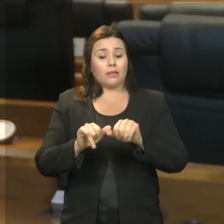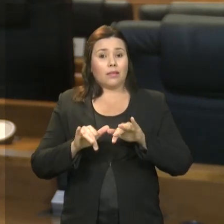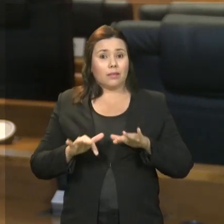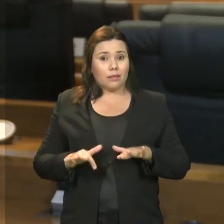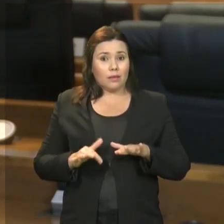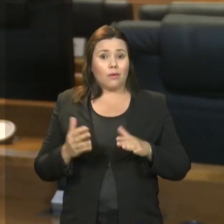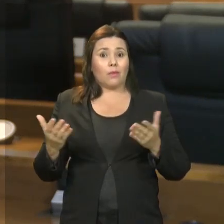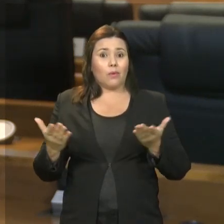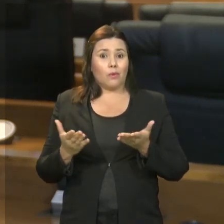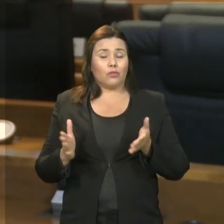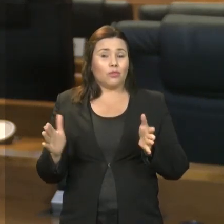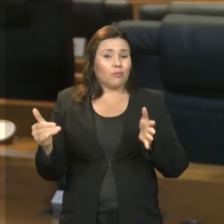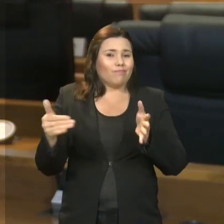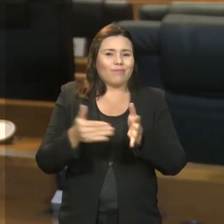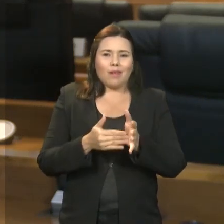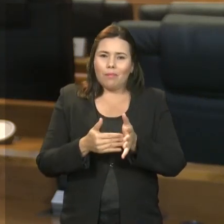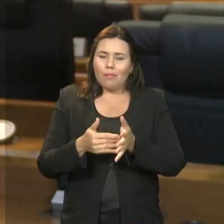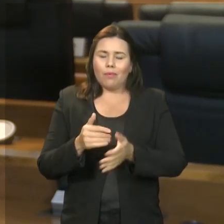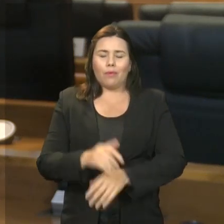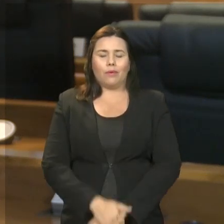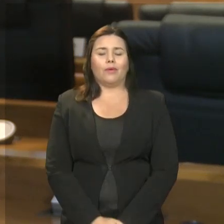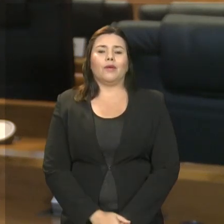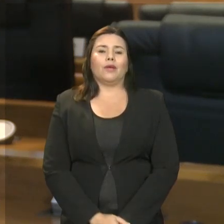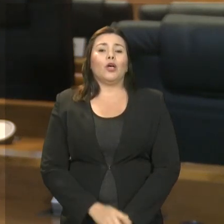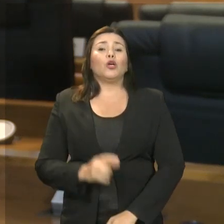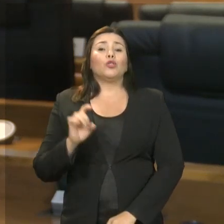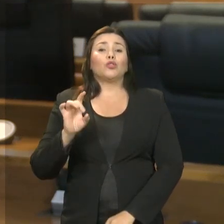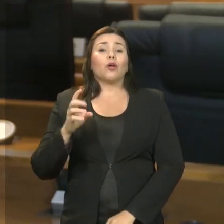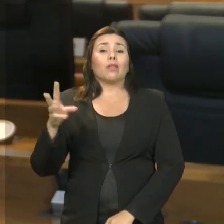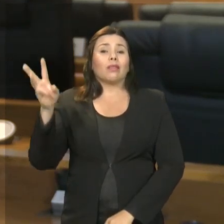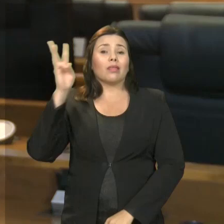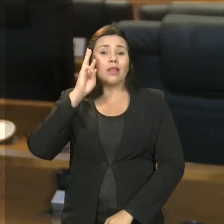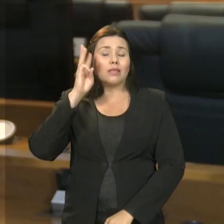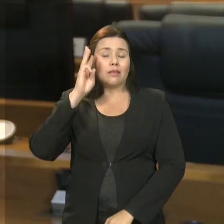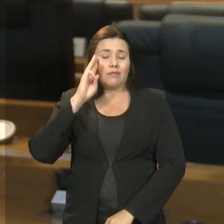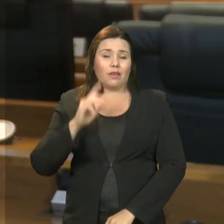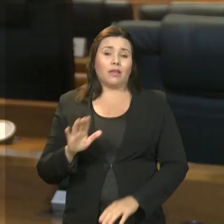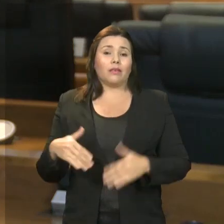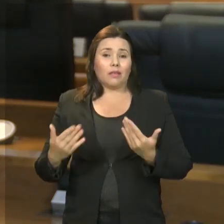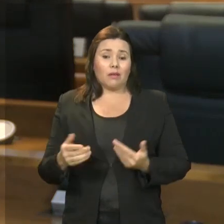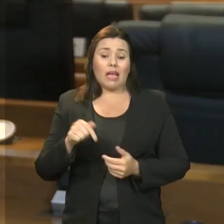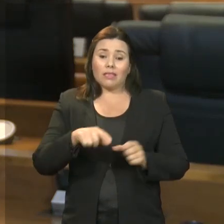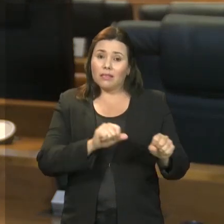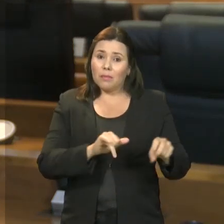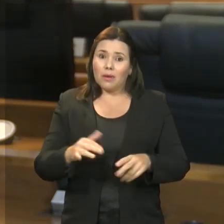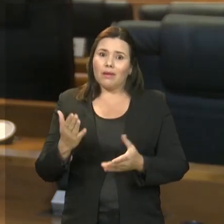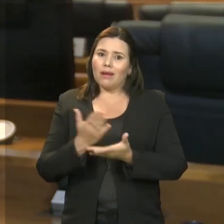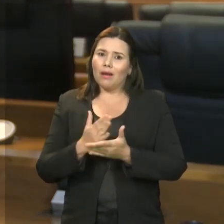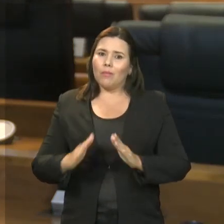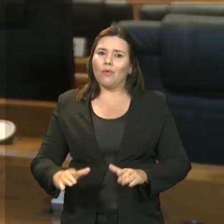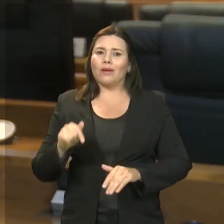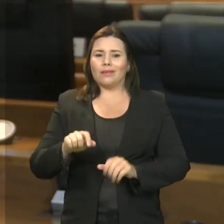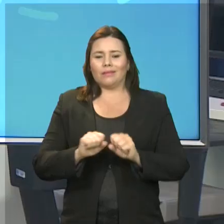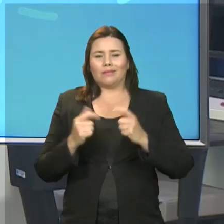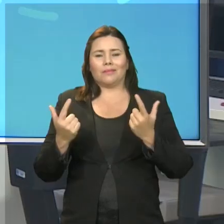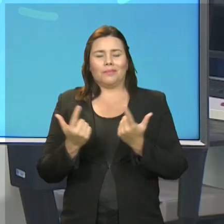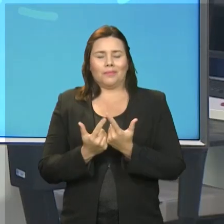encerrou somente na próxima terça-feira, encerrando a semana de trabalhos aqui no plenário na GBICA. Eu volto contigo,